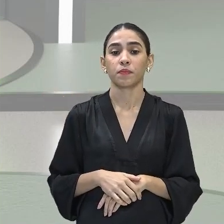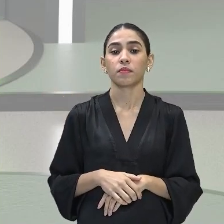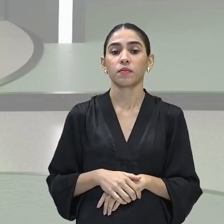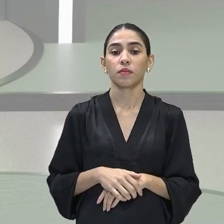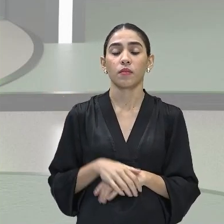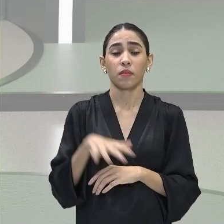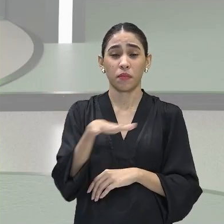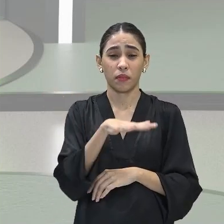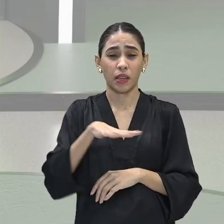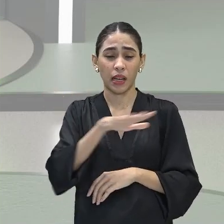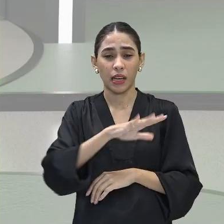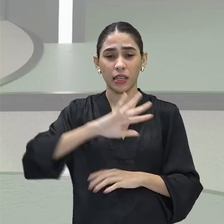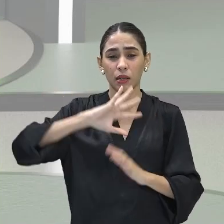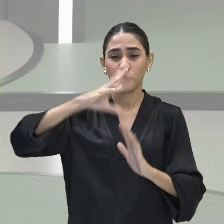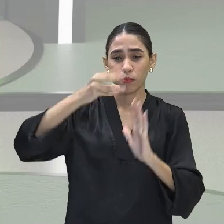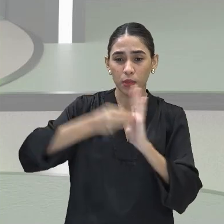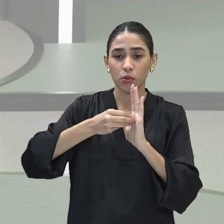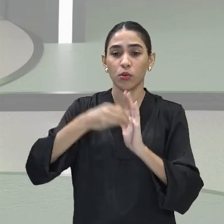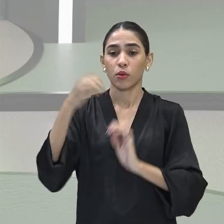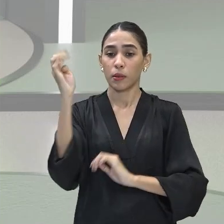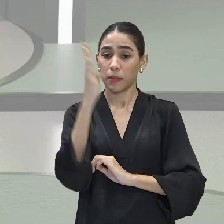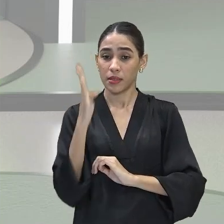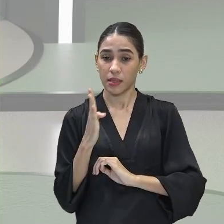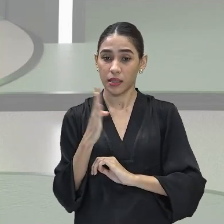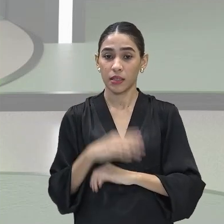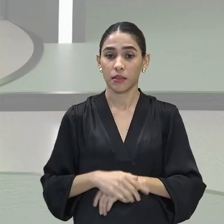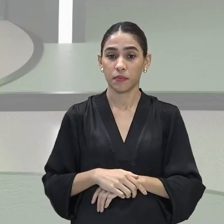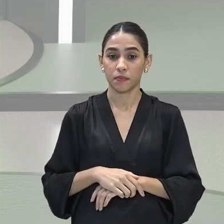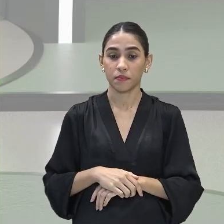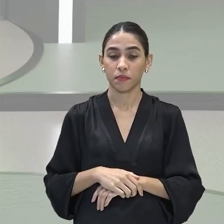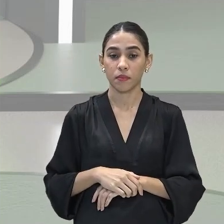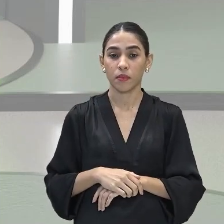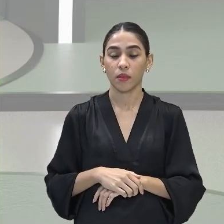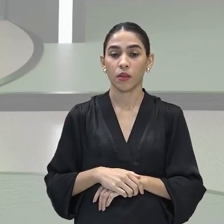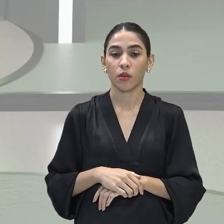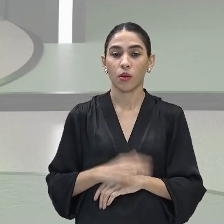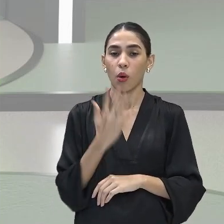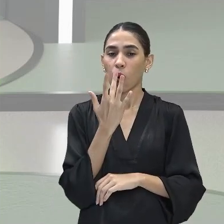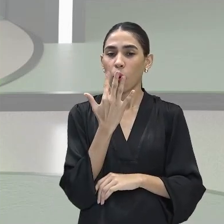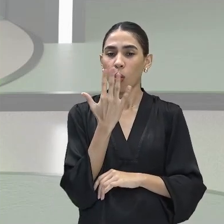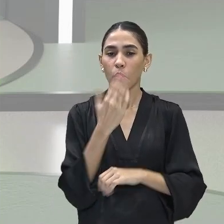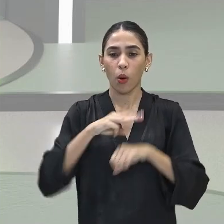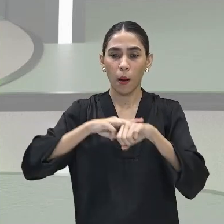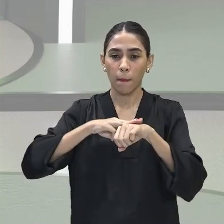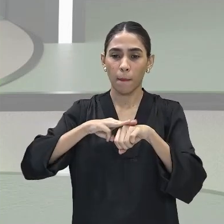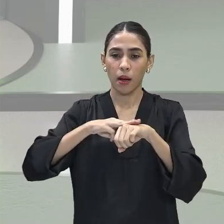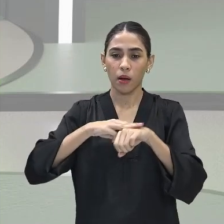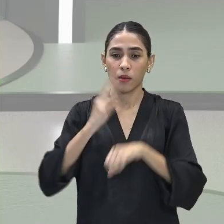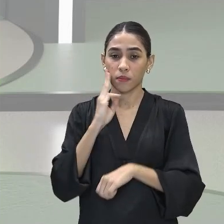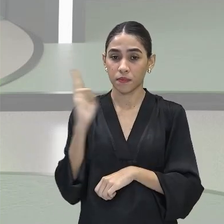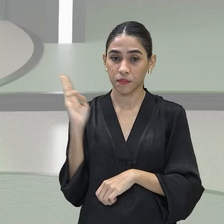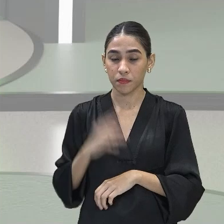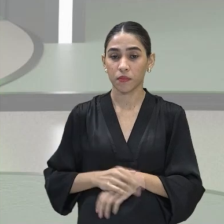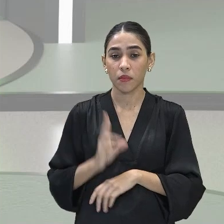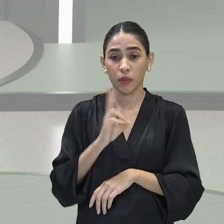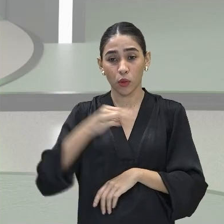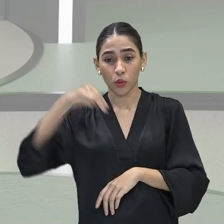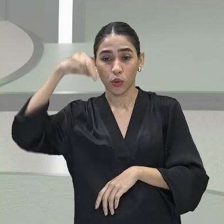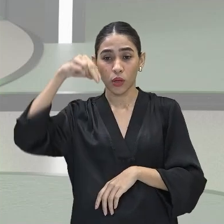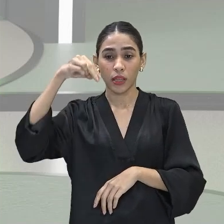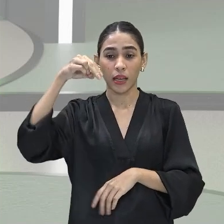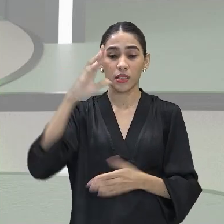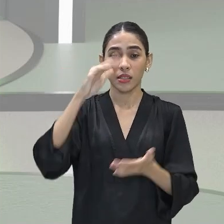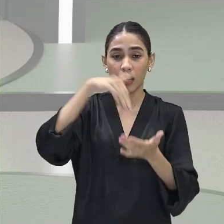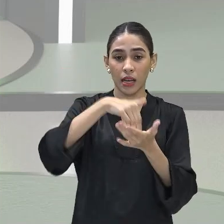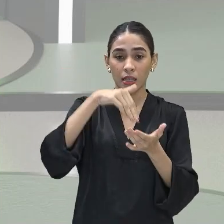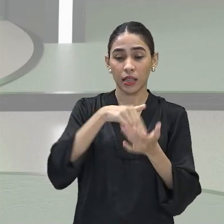né? Quase todo o litoral. Essa área que está aqui em marrom, né? Que vem desde aqui, ó, lá do Nordeste até a parte